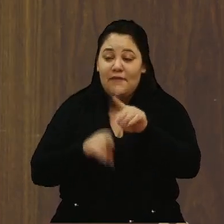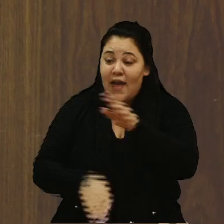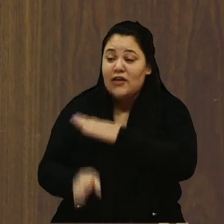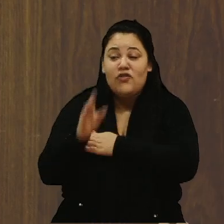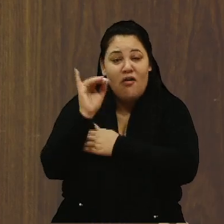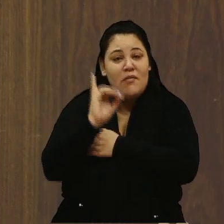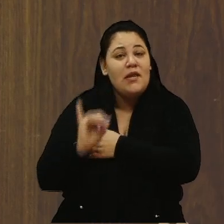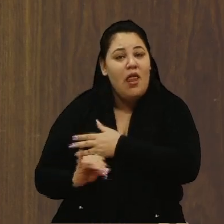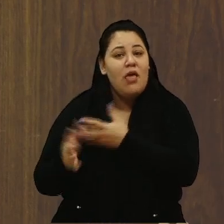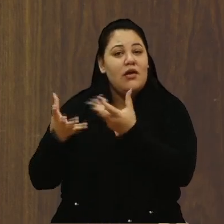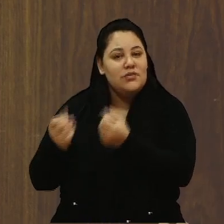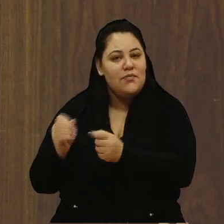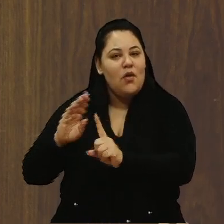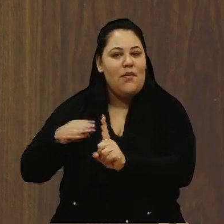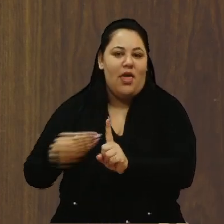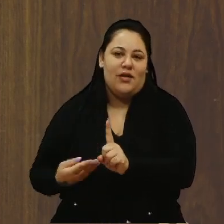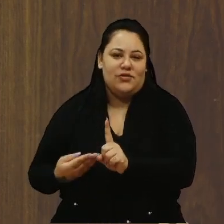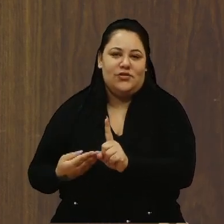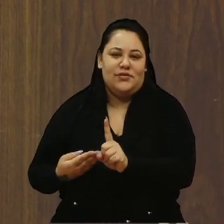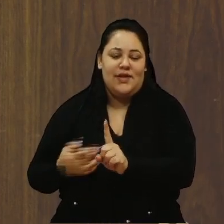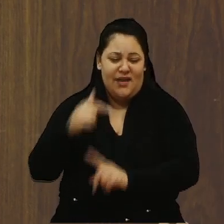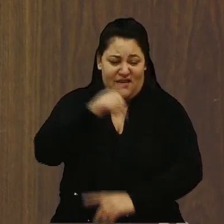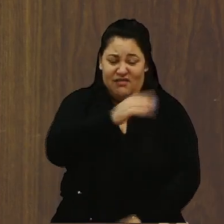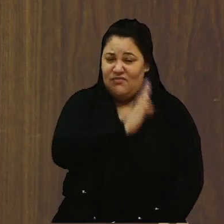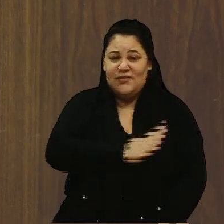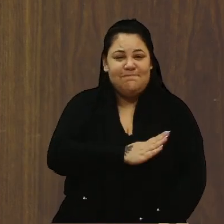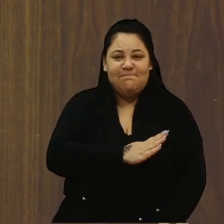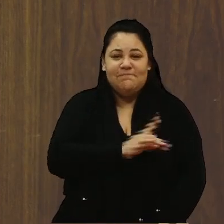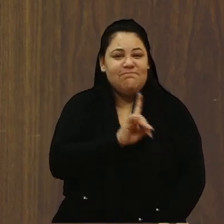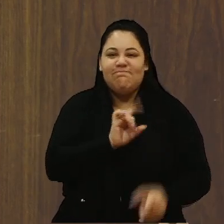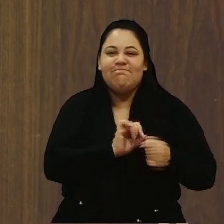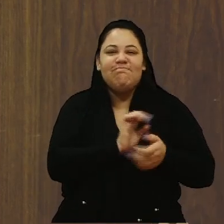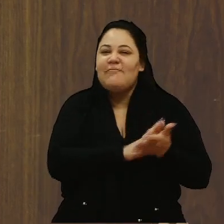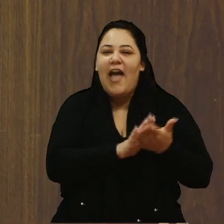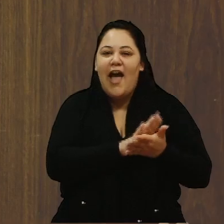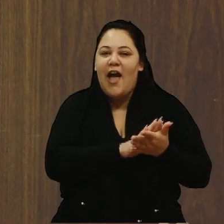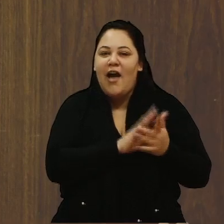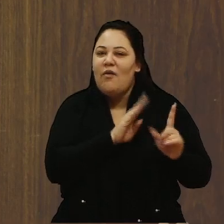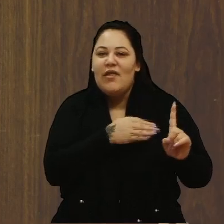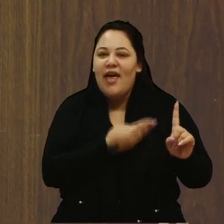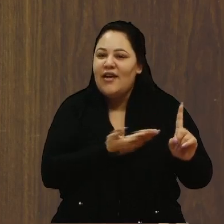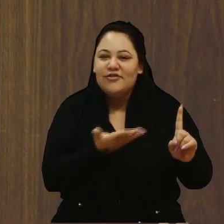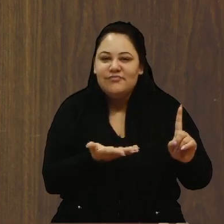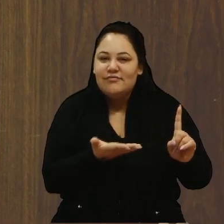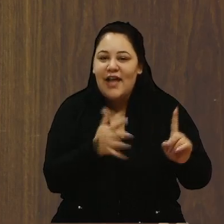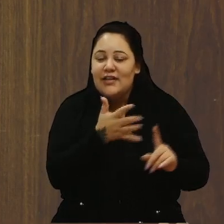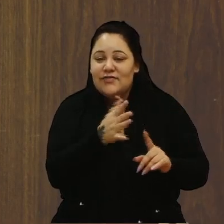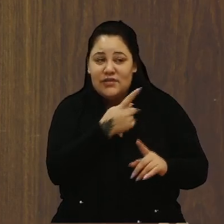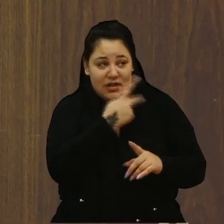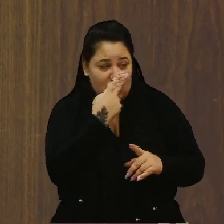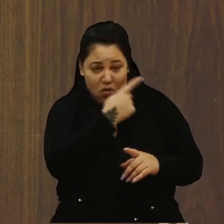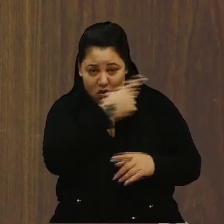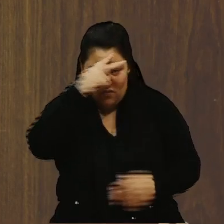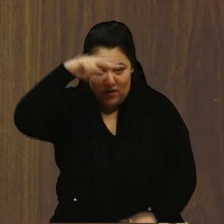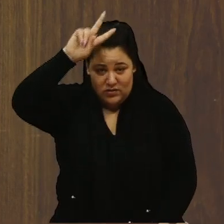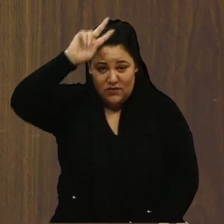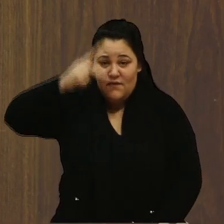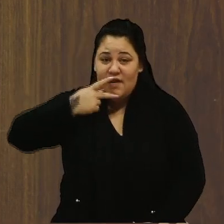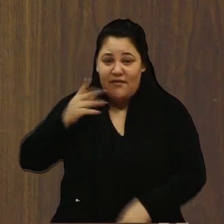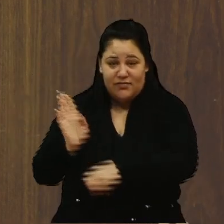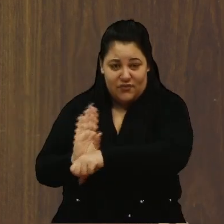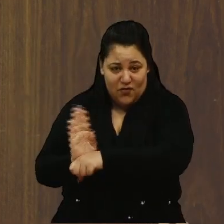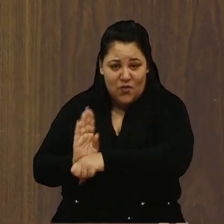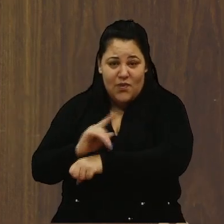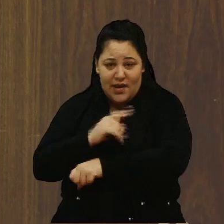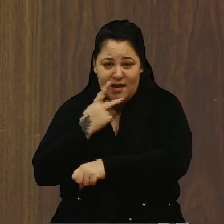homenageado, do que no próprio país. E que muitas vezes aqui, o vereador Edson da Rosa falou dos filmes, muitas vezes